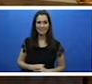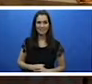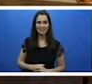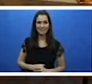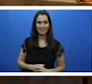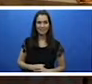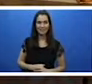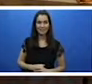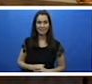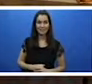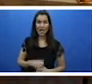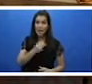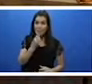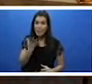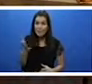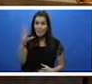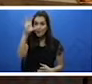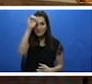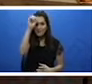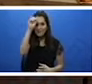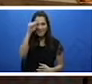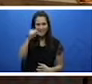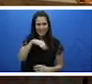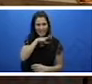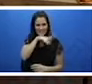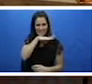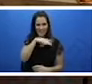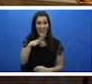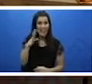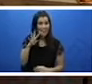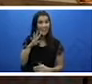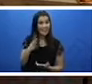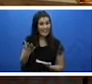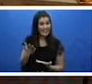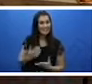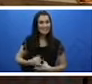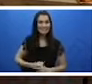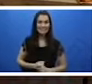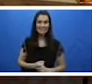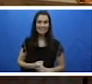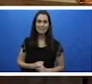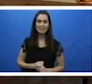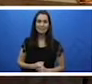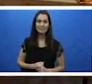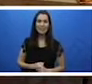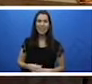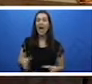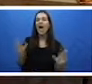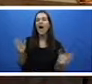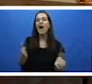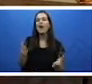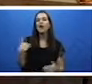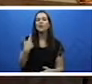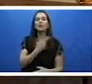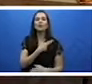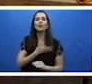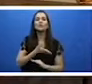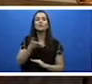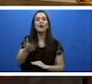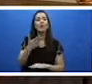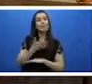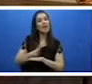Muito bom aprender sobre os animais, né? Muito legal essas aulas de ciências. Agora, nós vamos para a